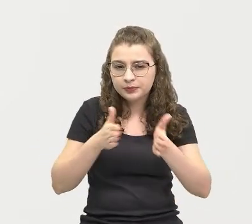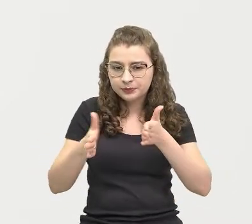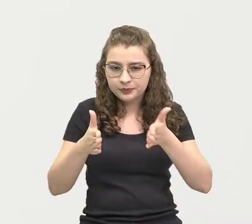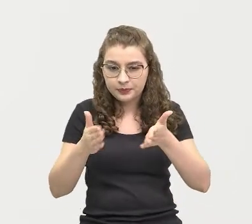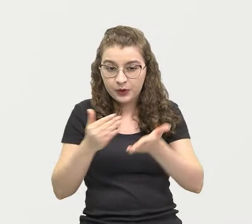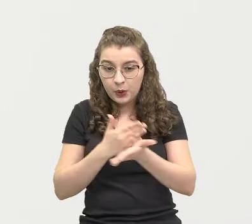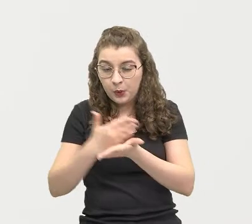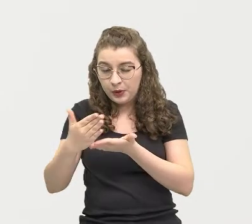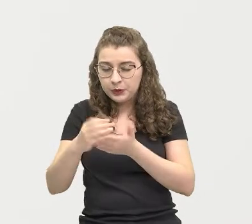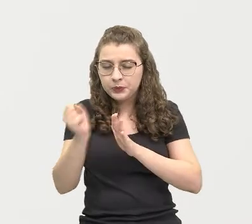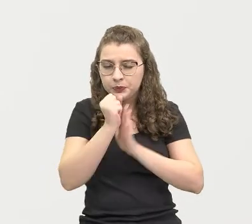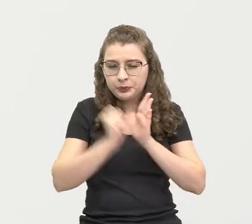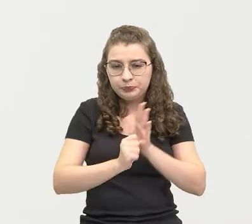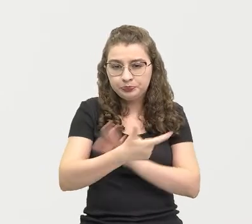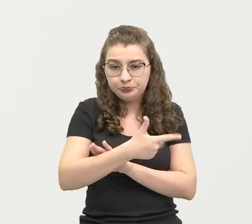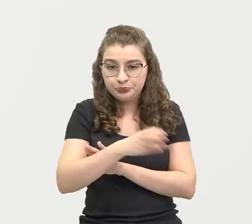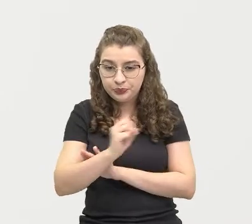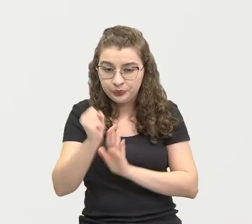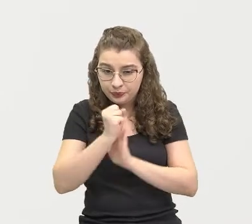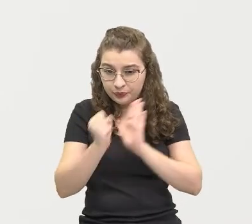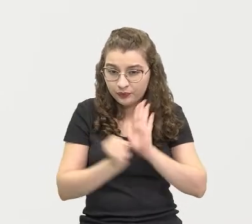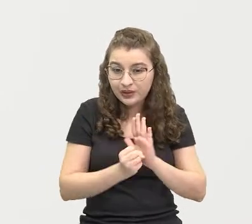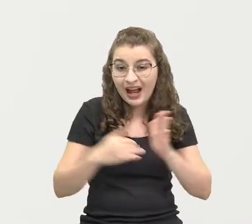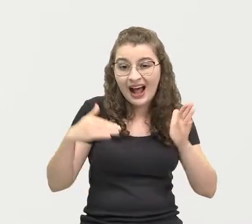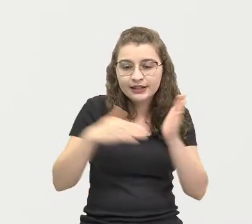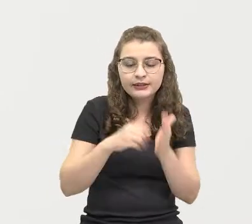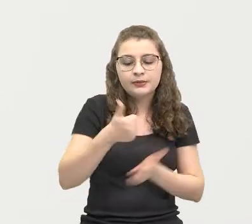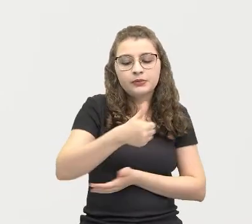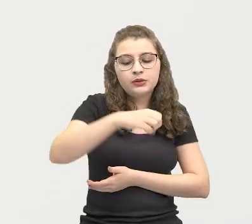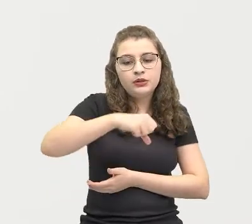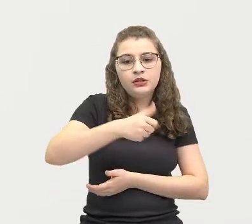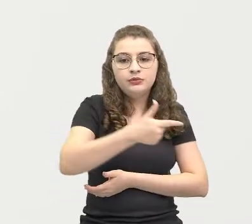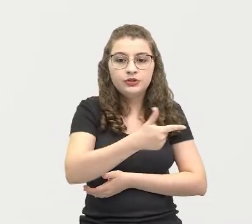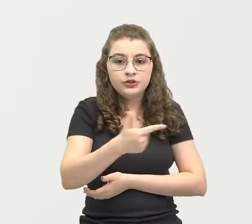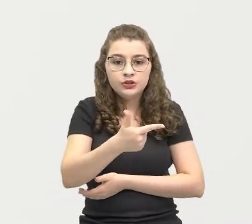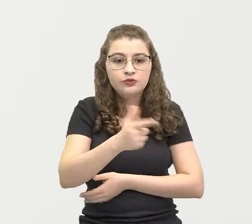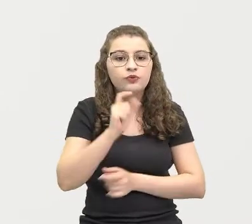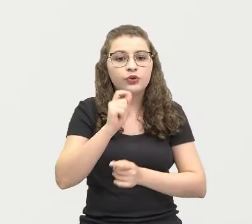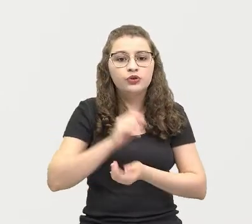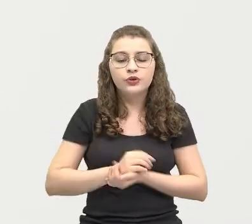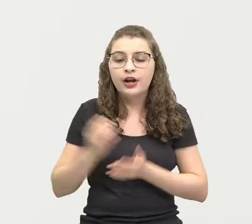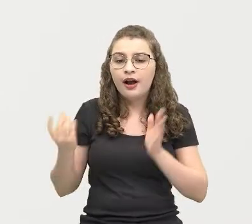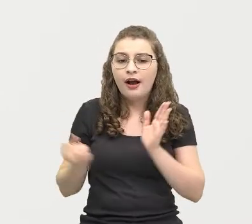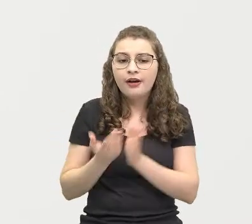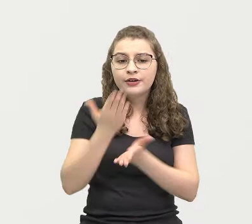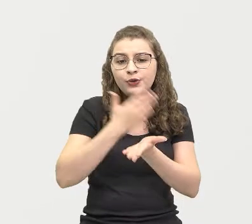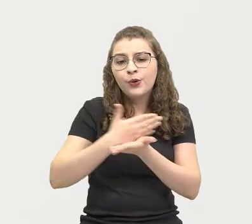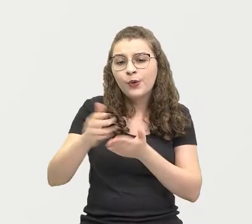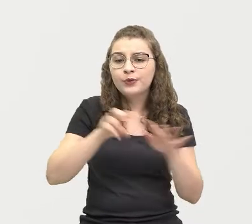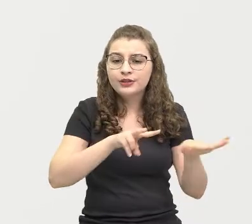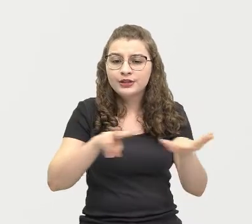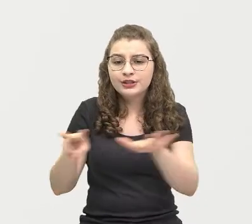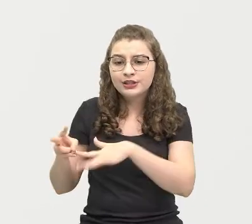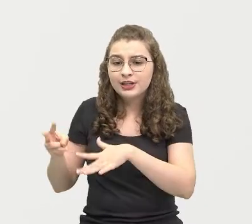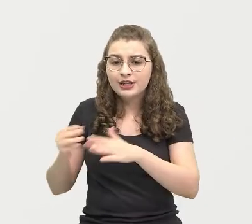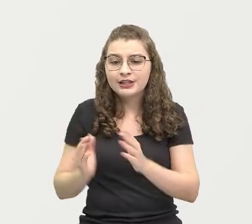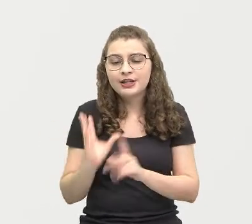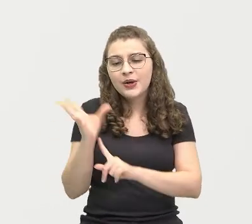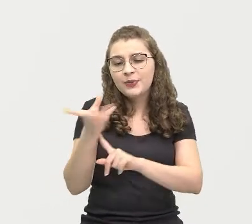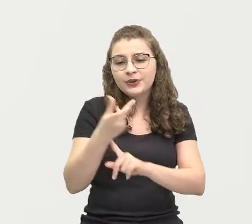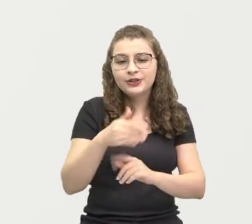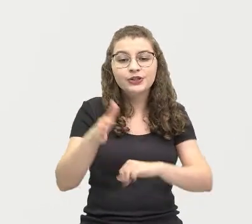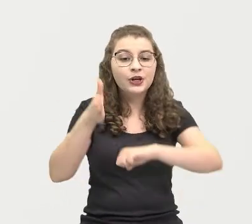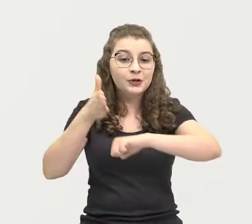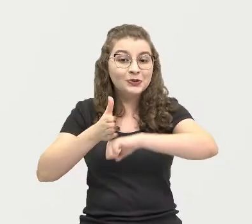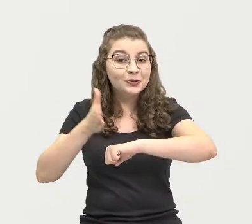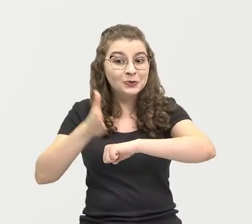do século XX até 1922. Olha só, né? No iniciozinho de 1900 até